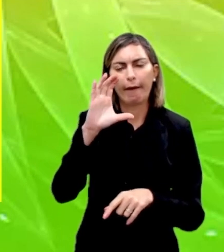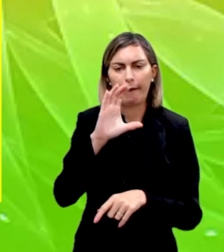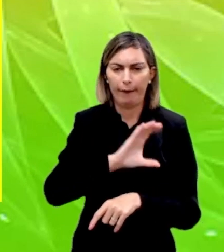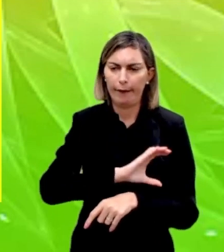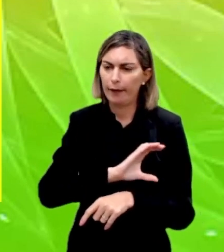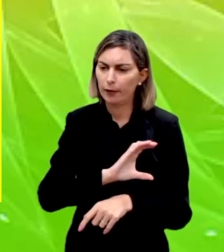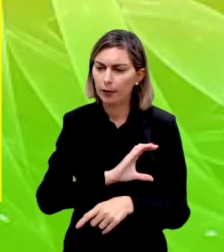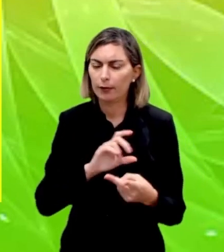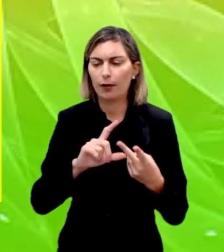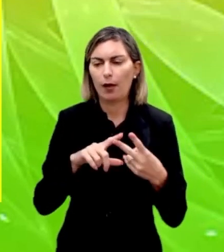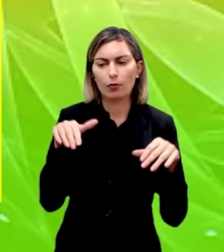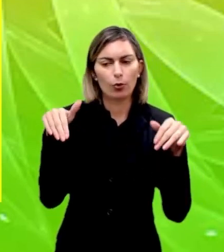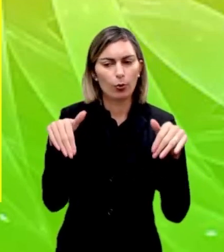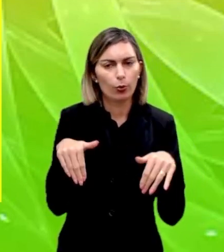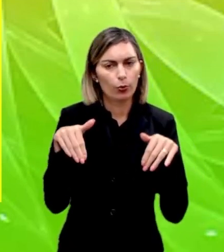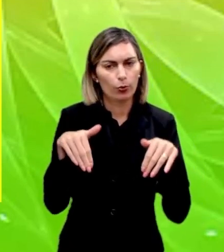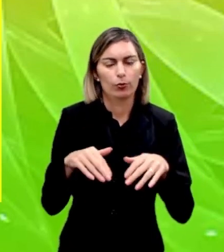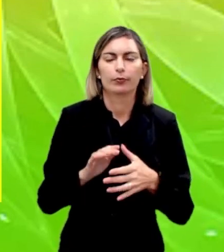a Austrália.